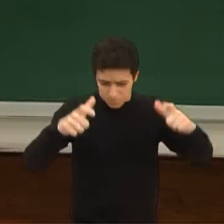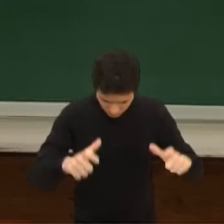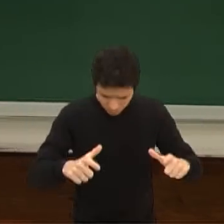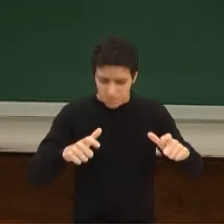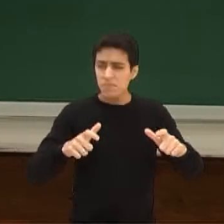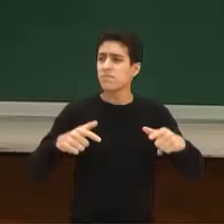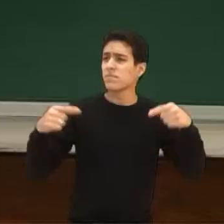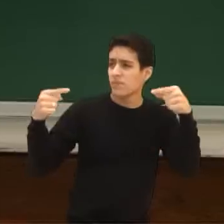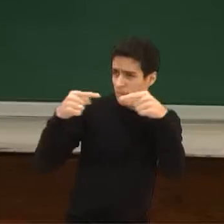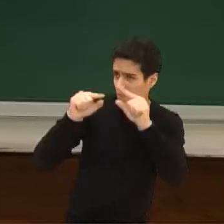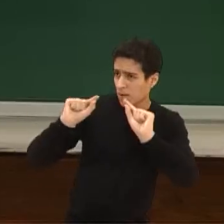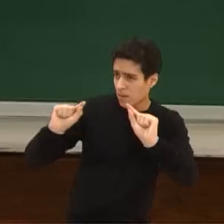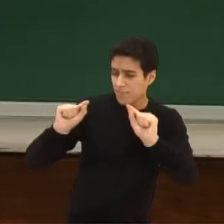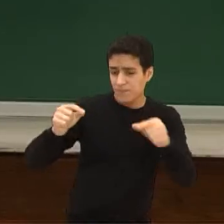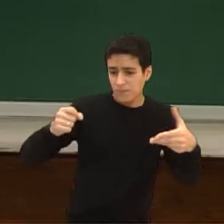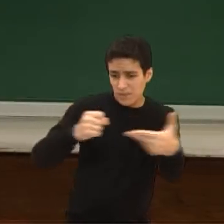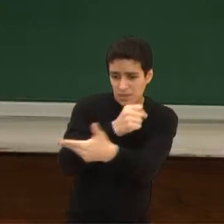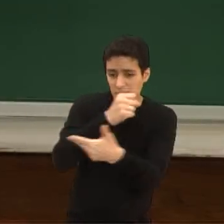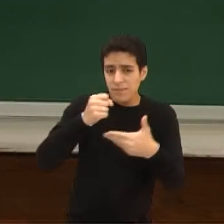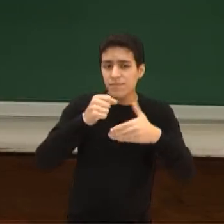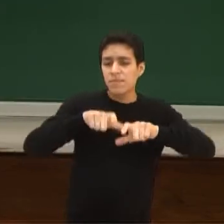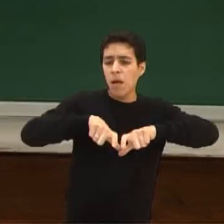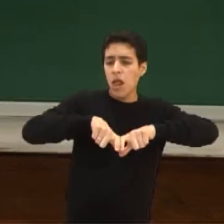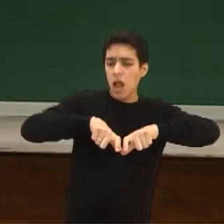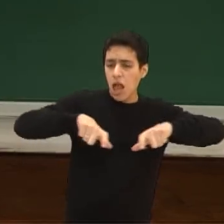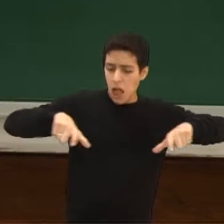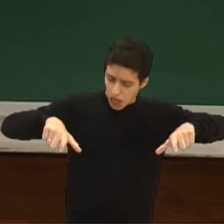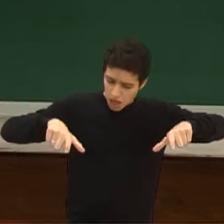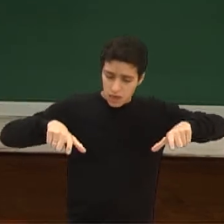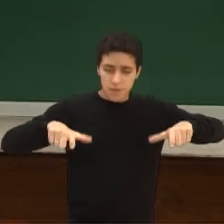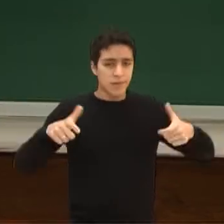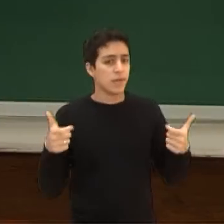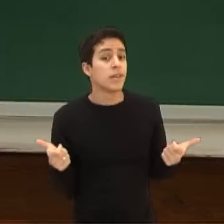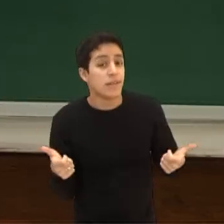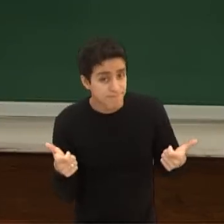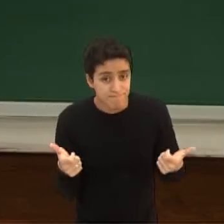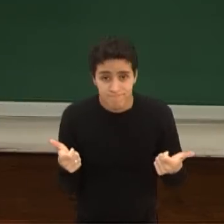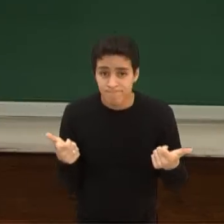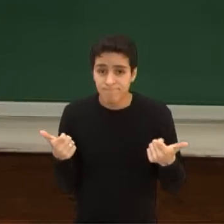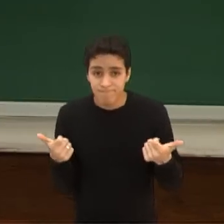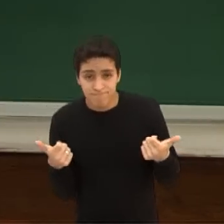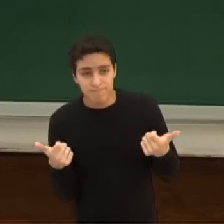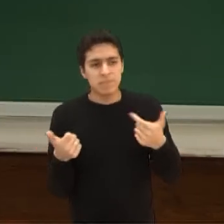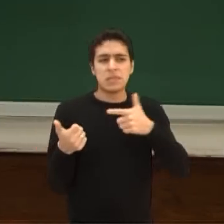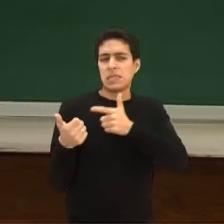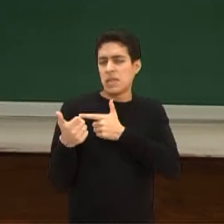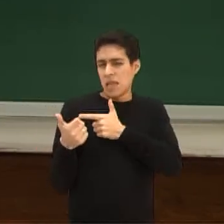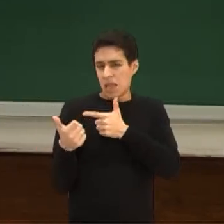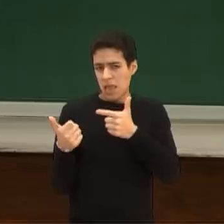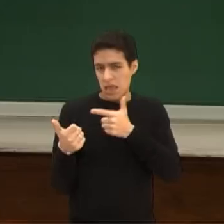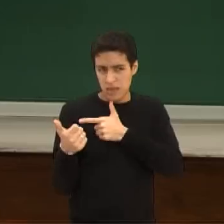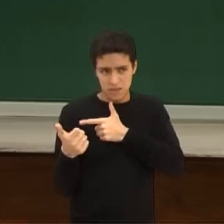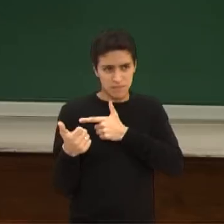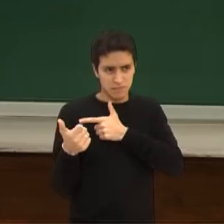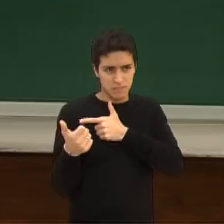prof falou, uma base de retângulo maior. Beleza. Temos aqui também